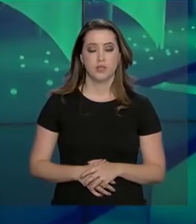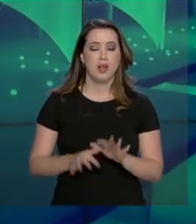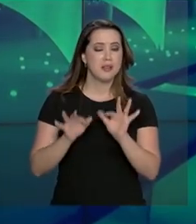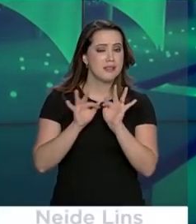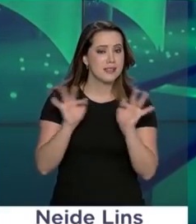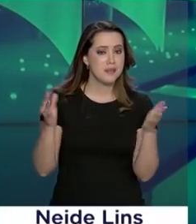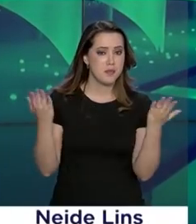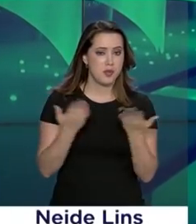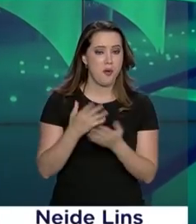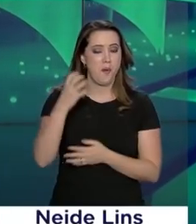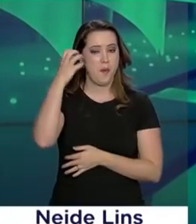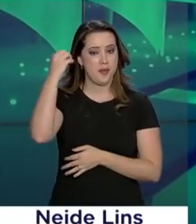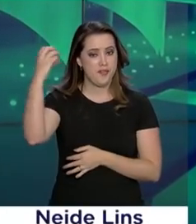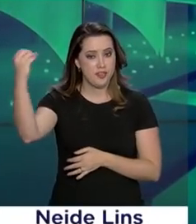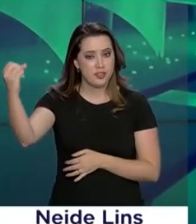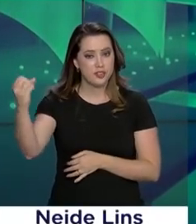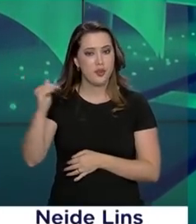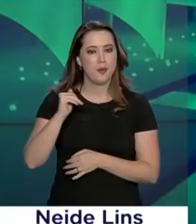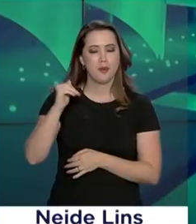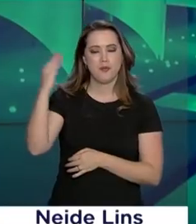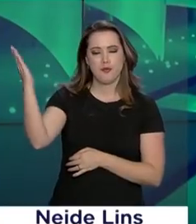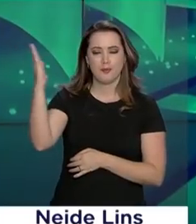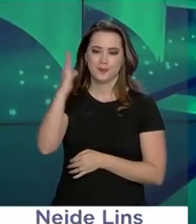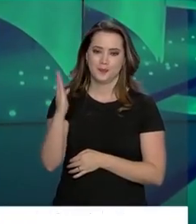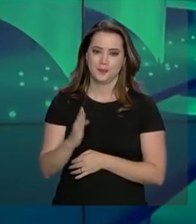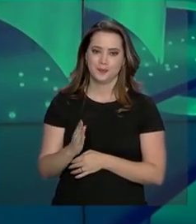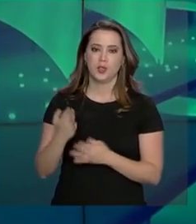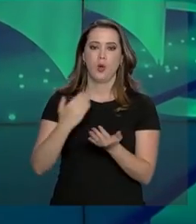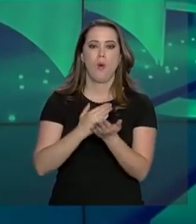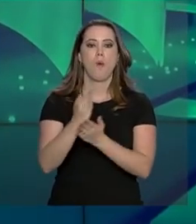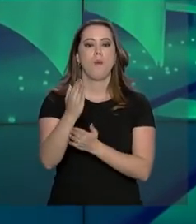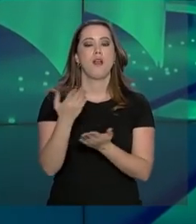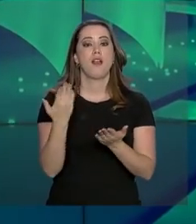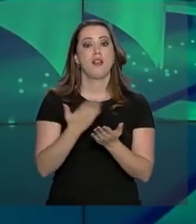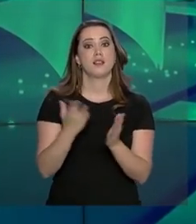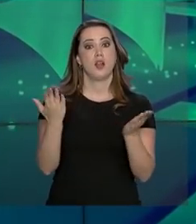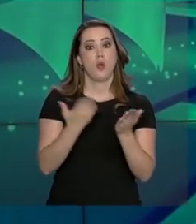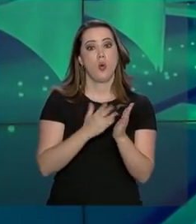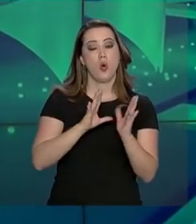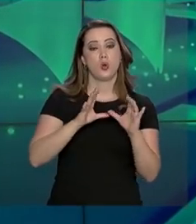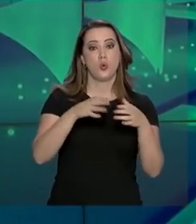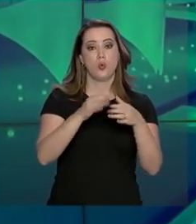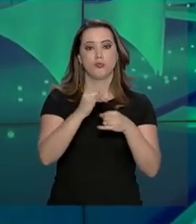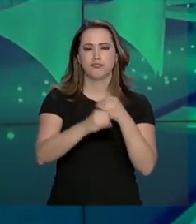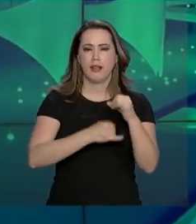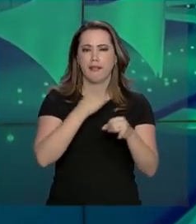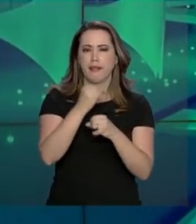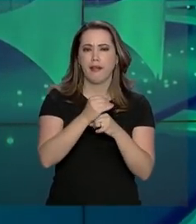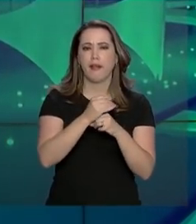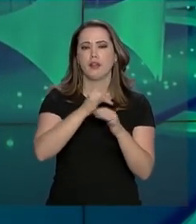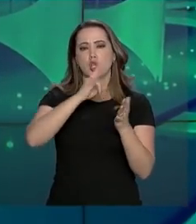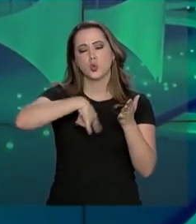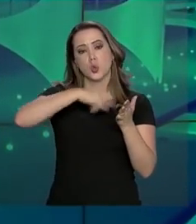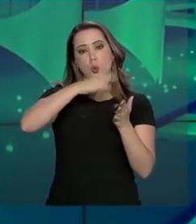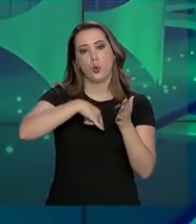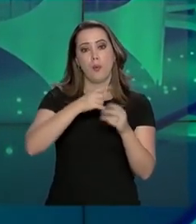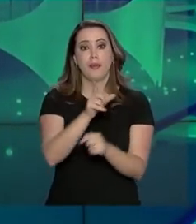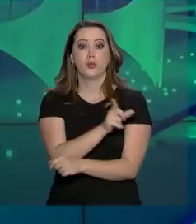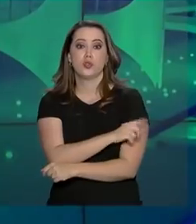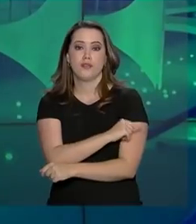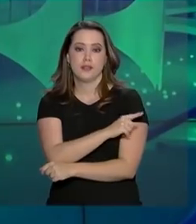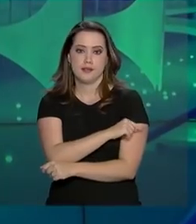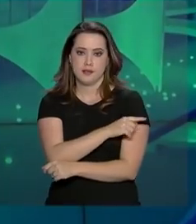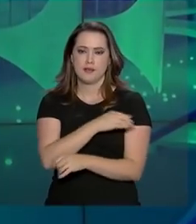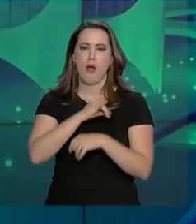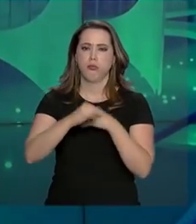Menos burocracia para quem vai viajar para o exterior. Começa a valer a versão digital do Certificado Internacional de Vacinação.